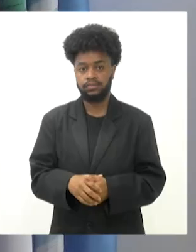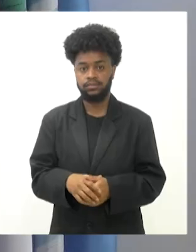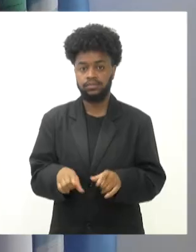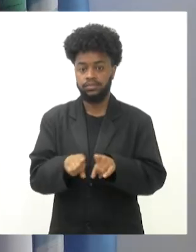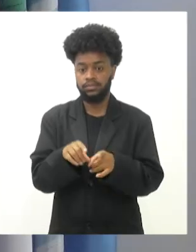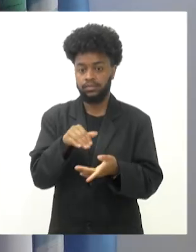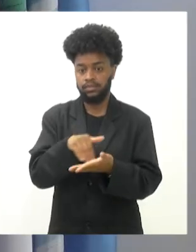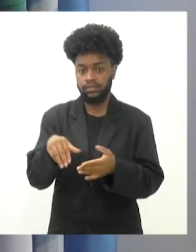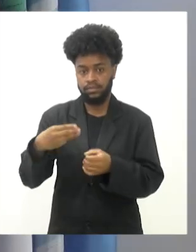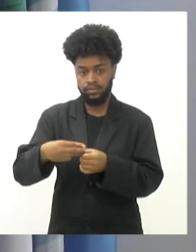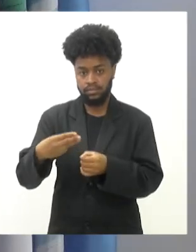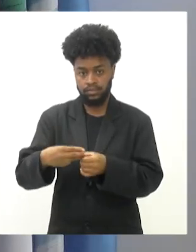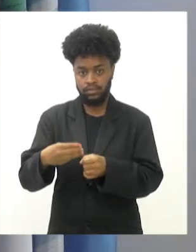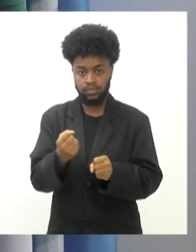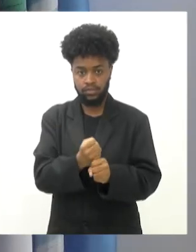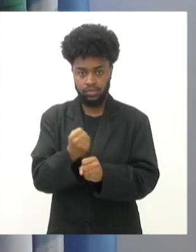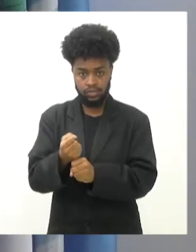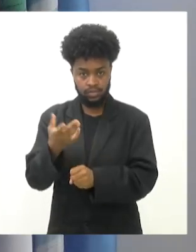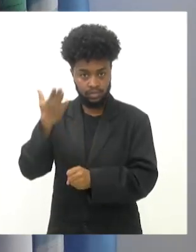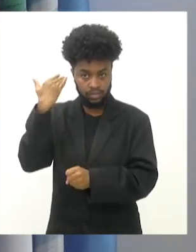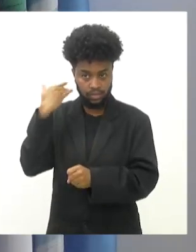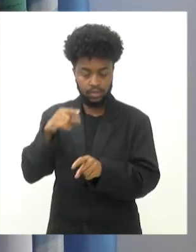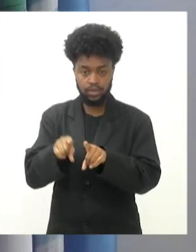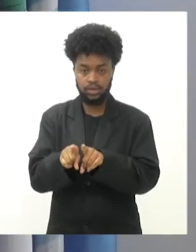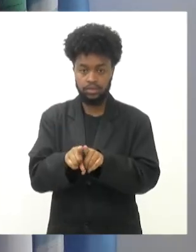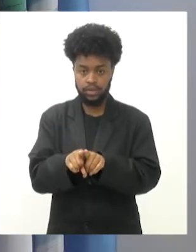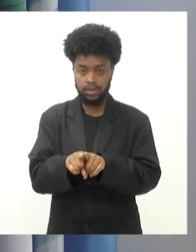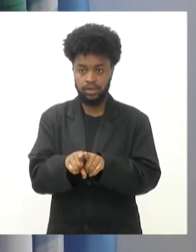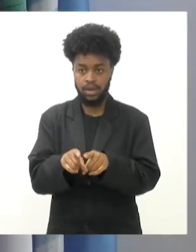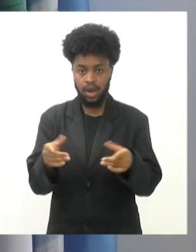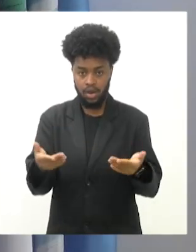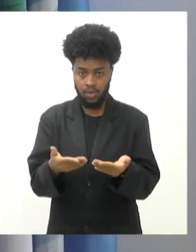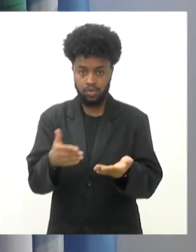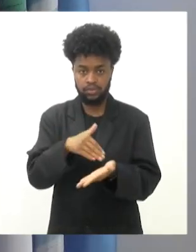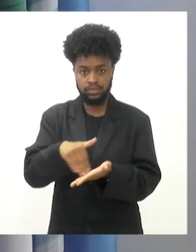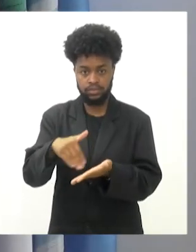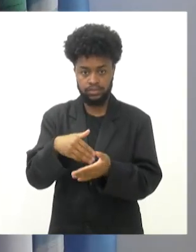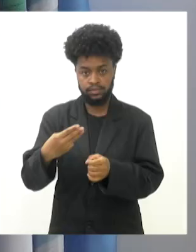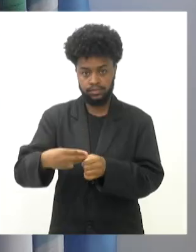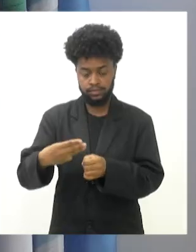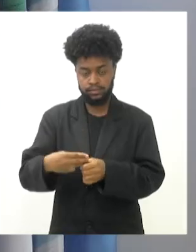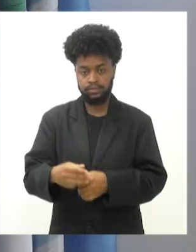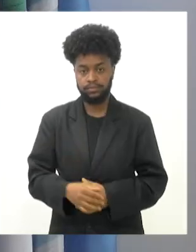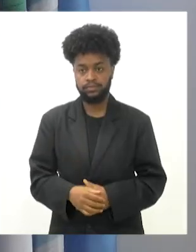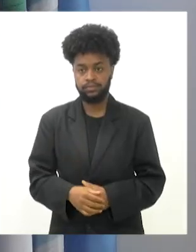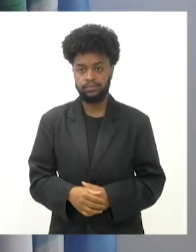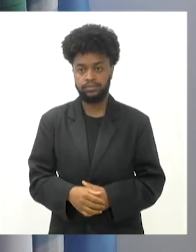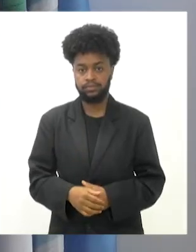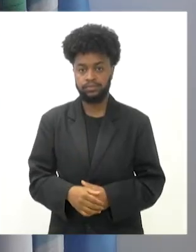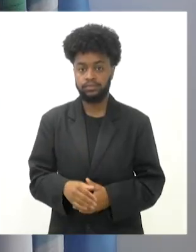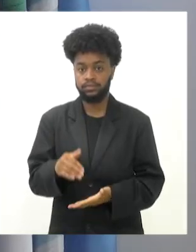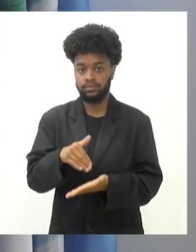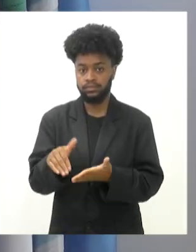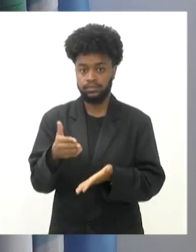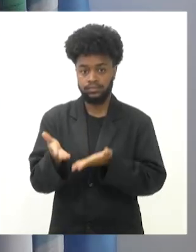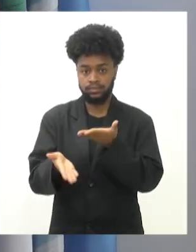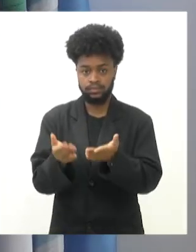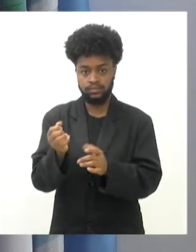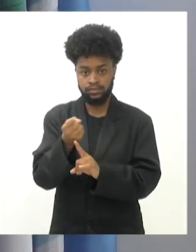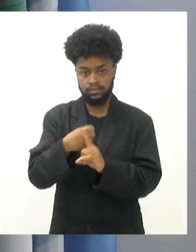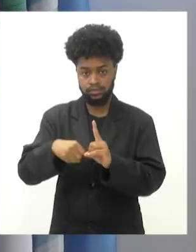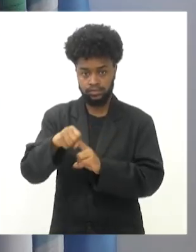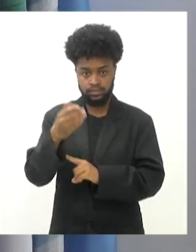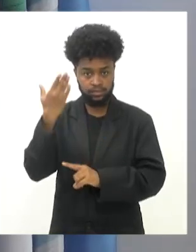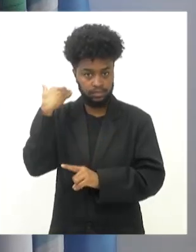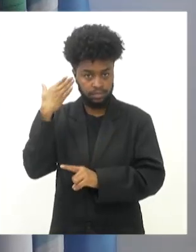de Obras, à época dos fatos, e o atual secretário municipal de Obras. Secretário de Assistência Social,